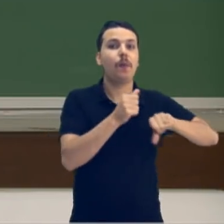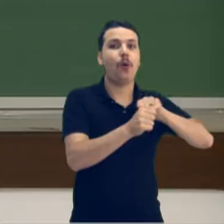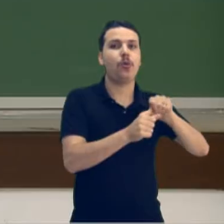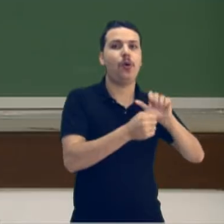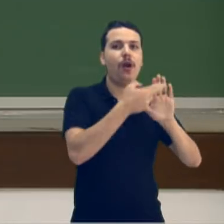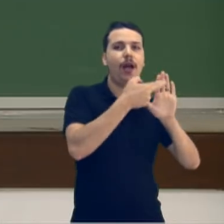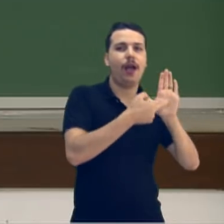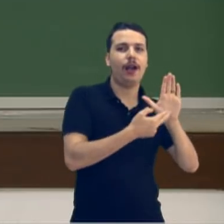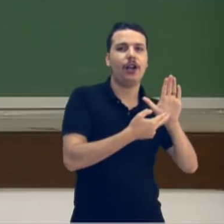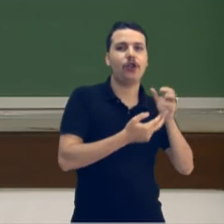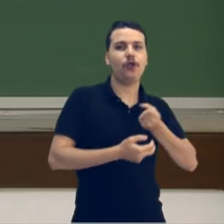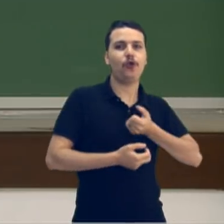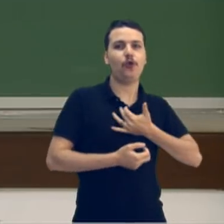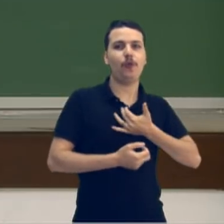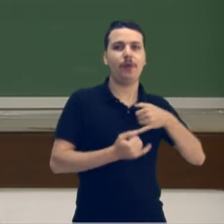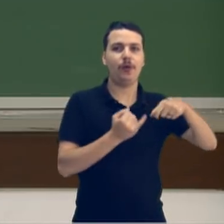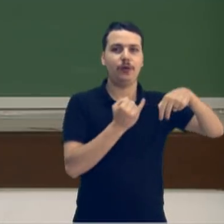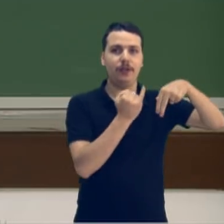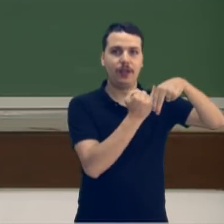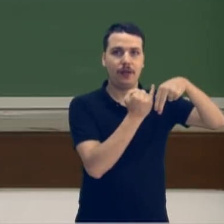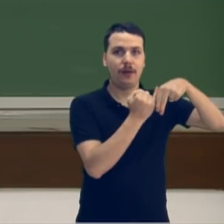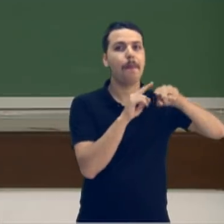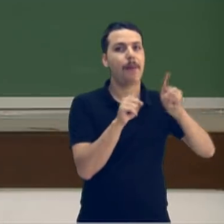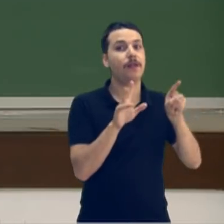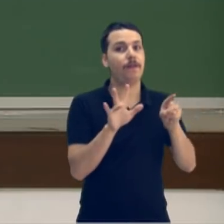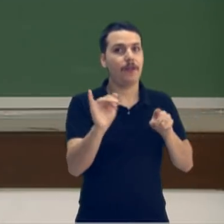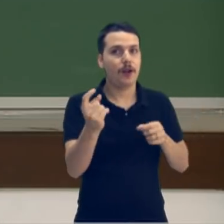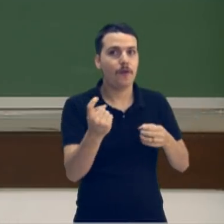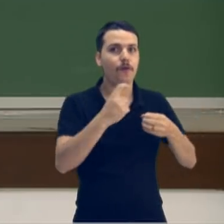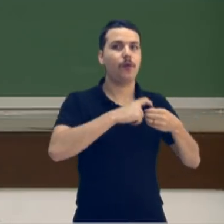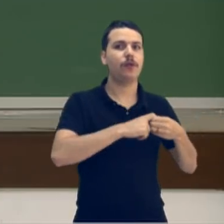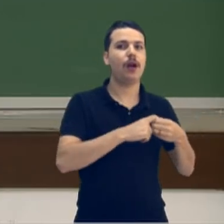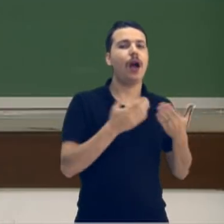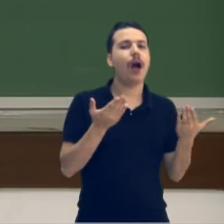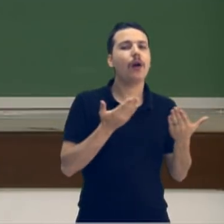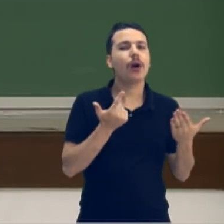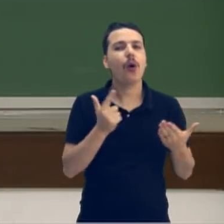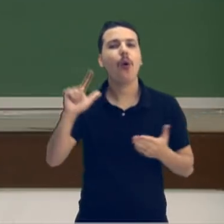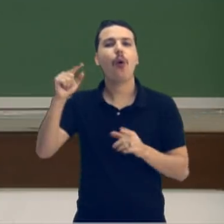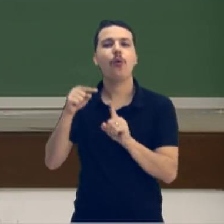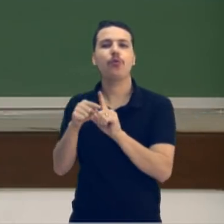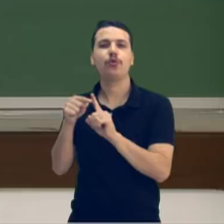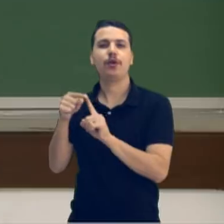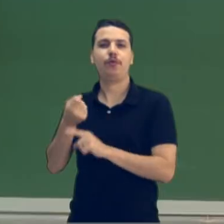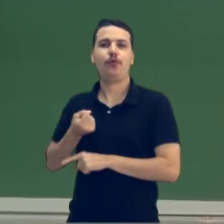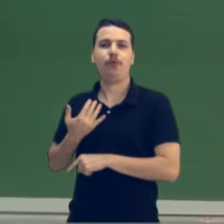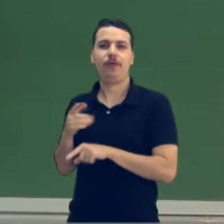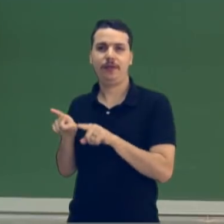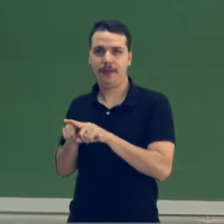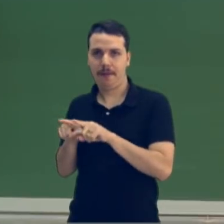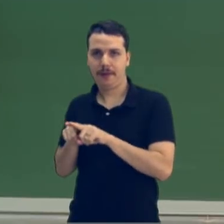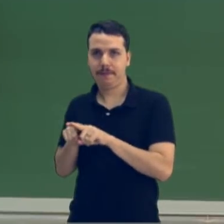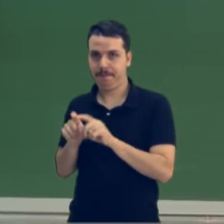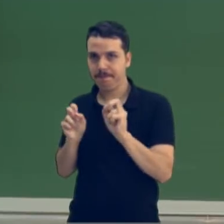números naturais, mas nós vamos voltar. É para a gente trabalhar com outro tipo de número também,